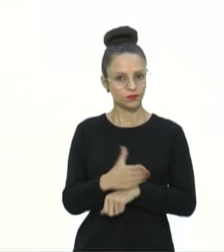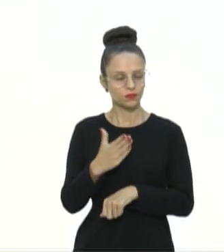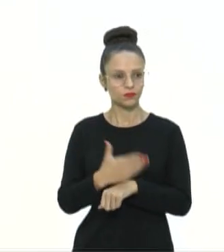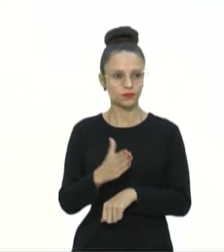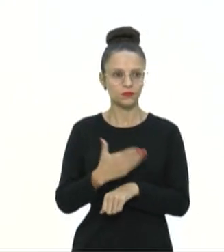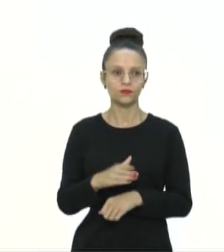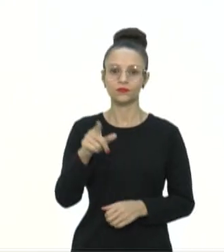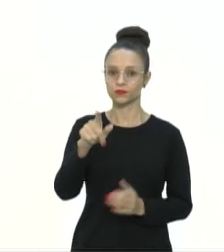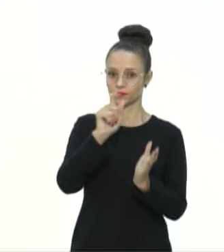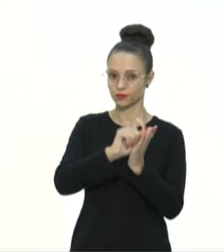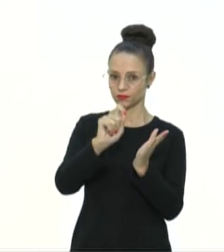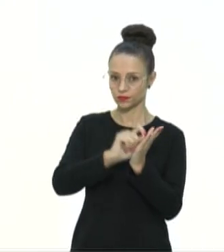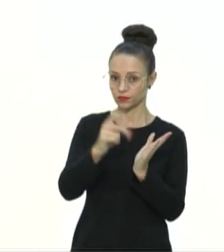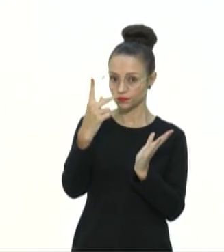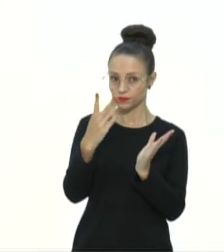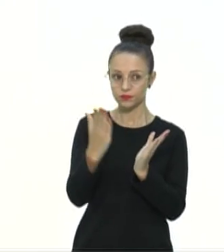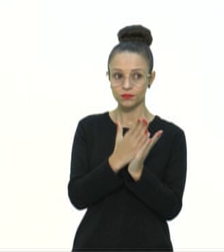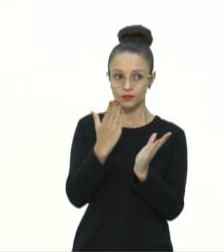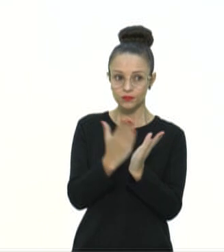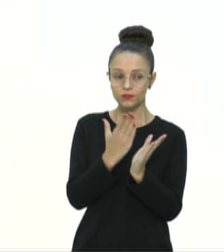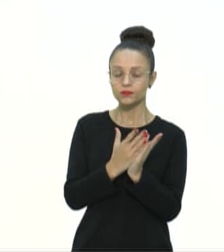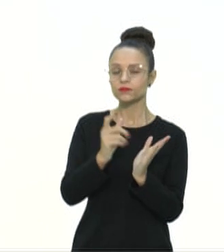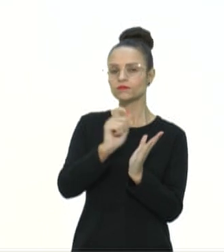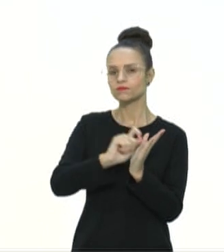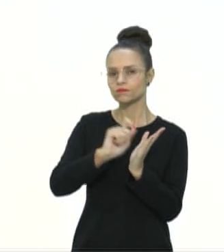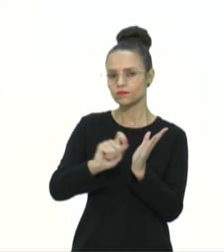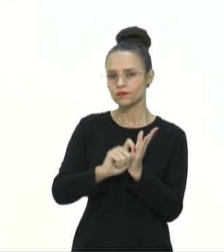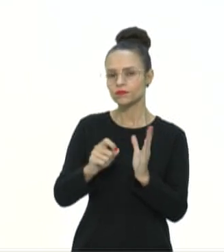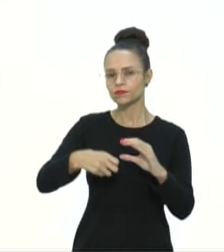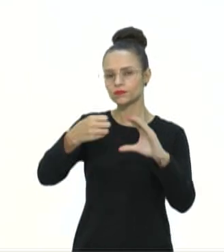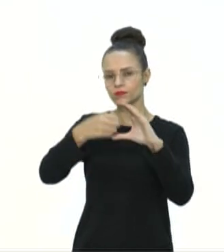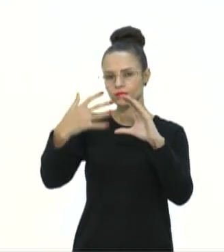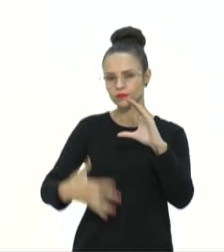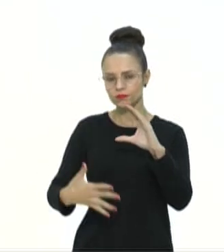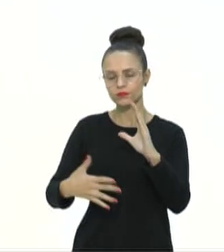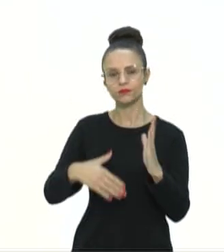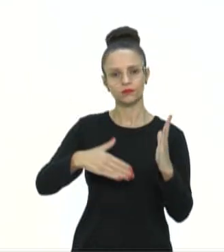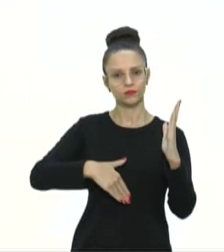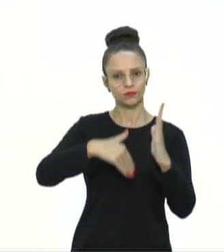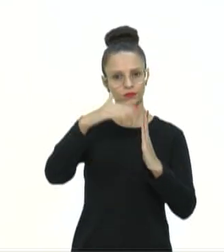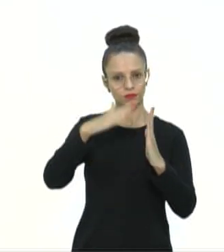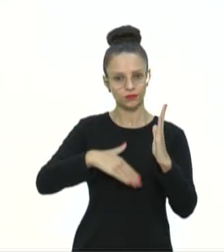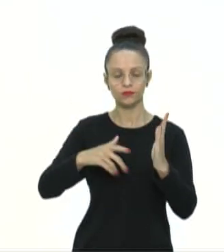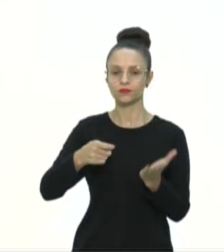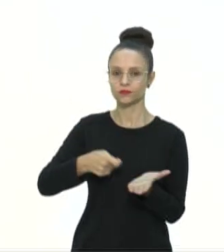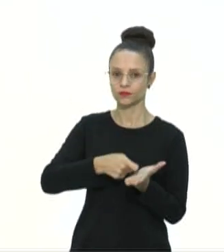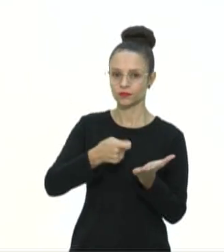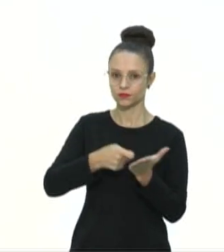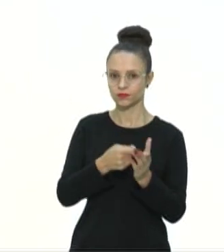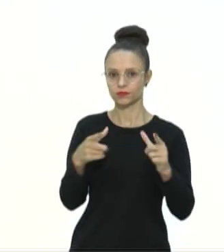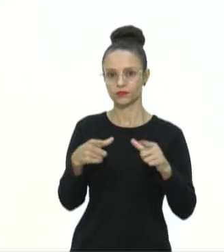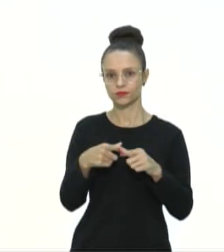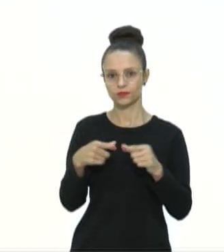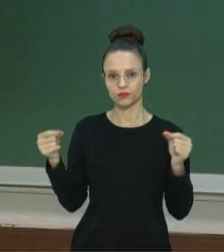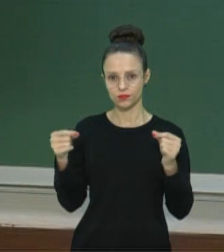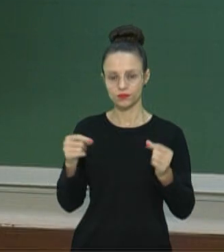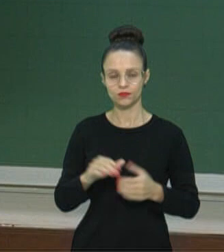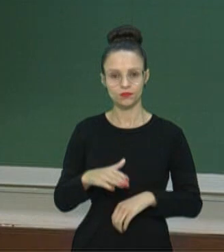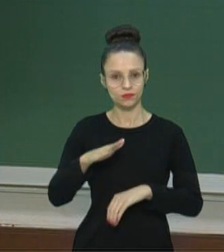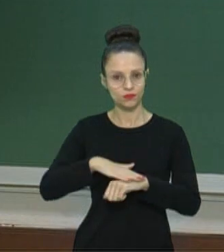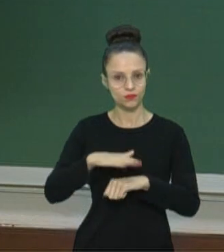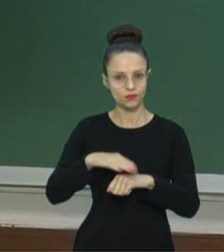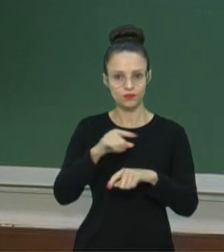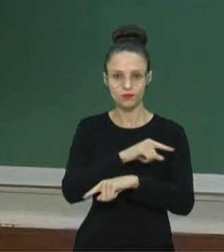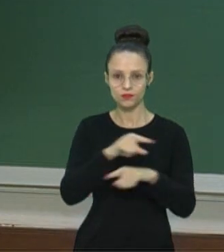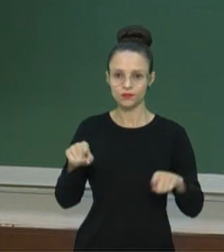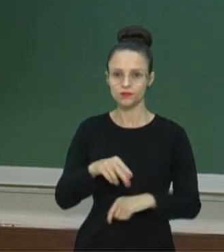exercitar. Escreva em seu caderno as características da pintura e gravura japonesa. Um